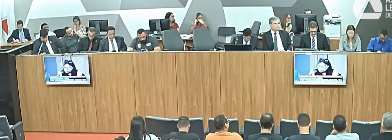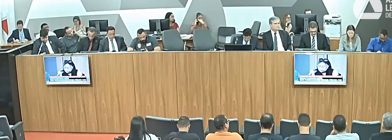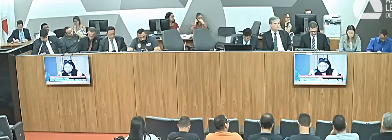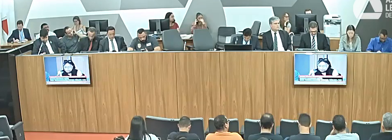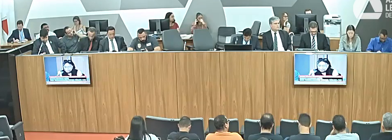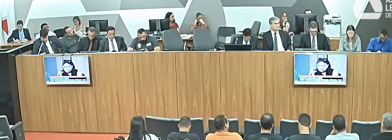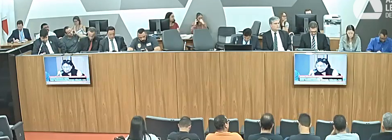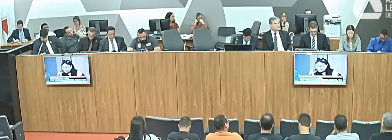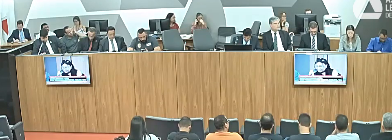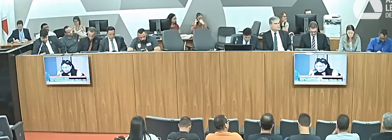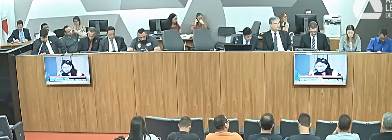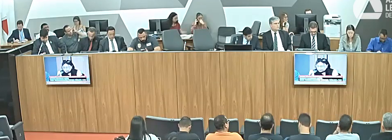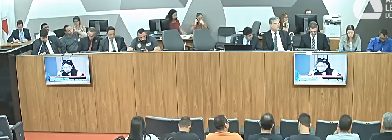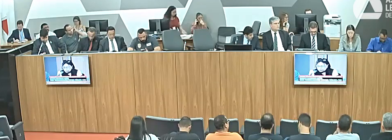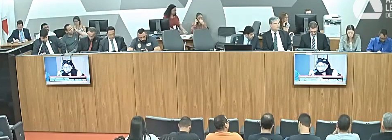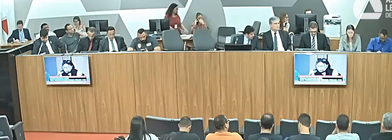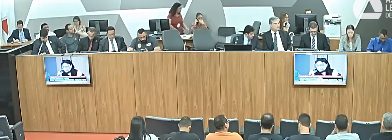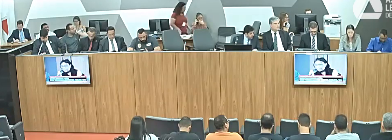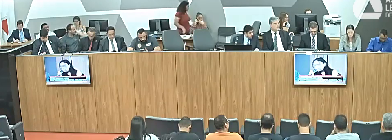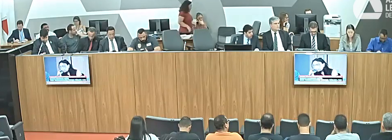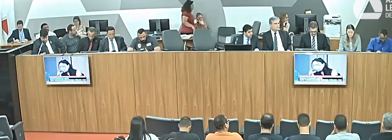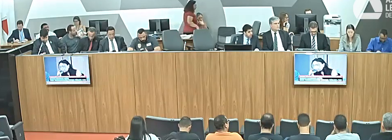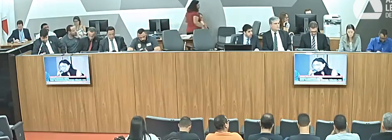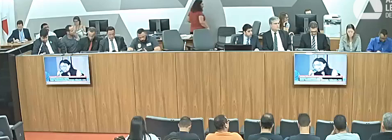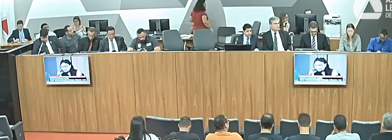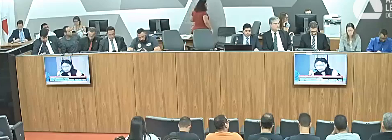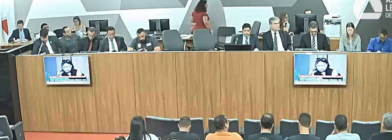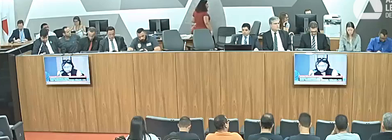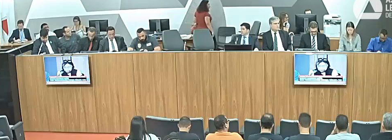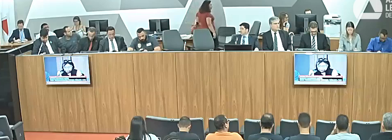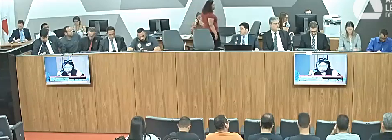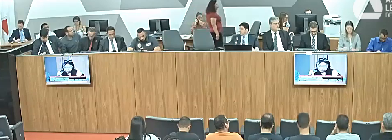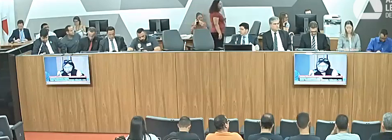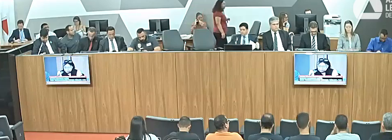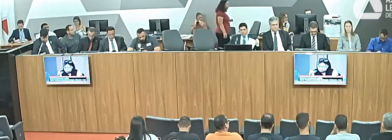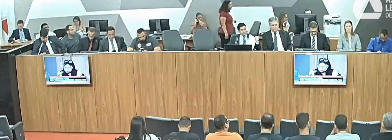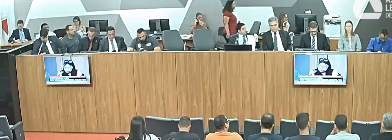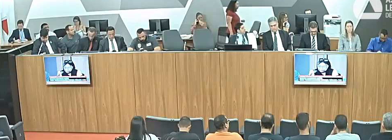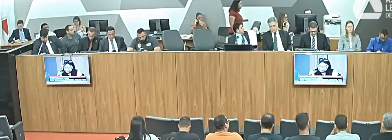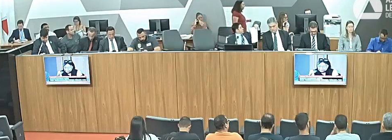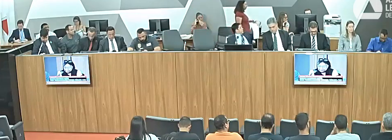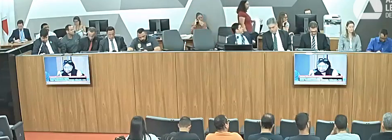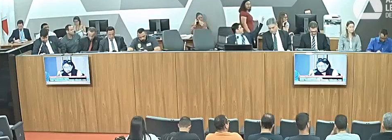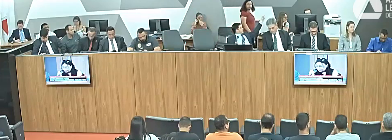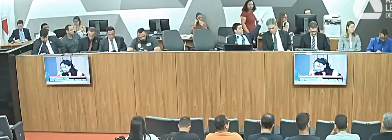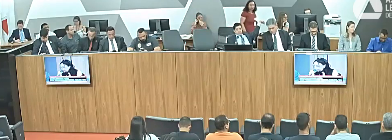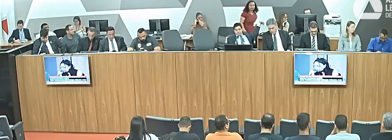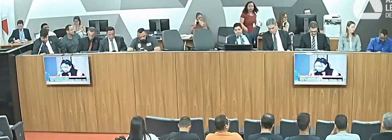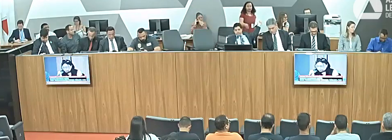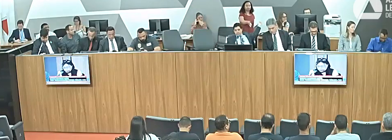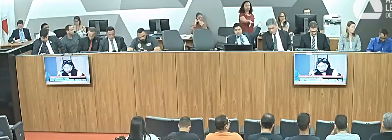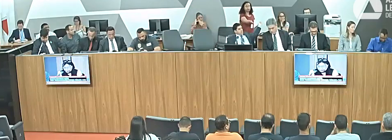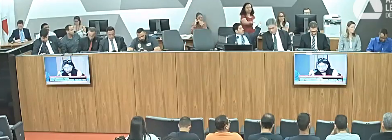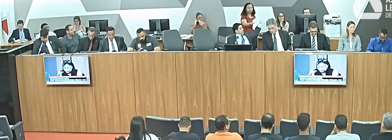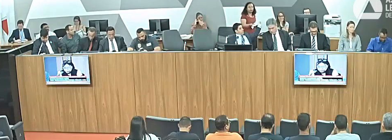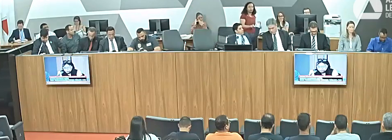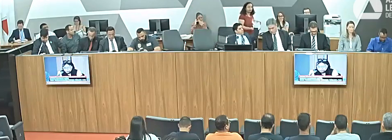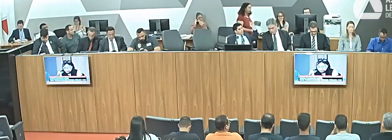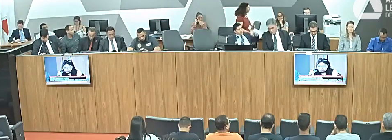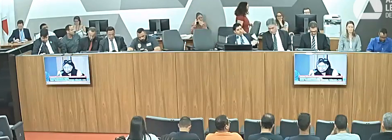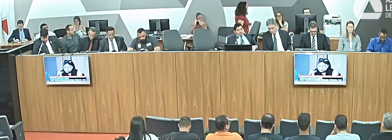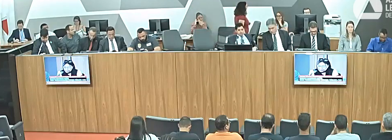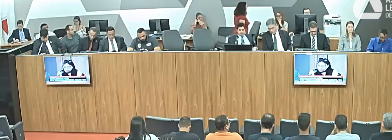e analistas executivos da antiga secretaria de defesa social hoje seap agora o departamento